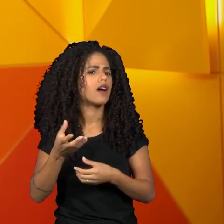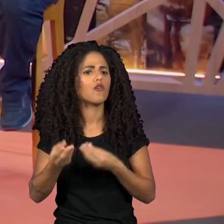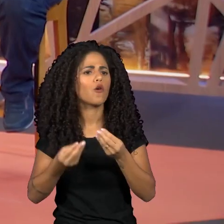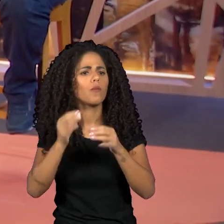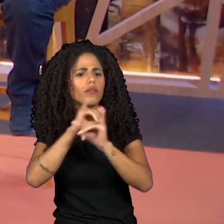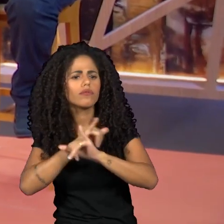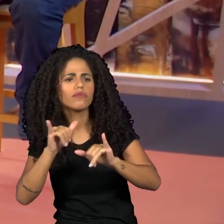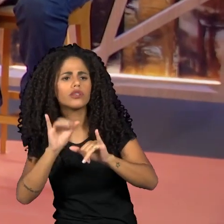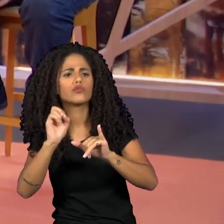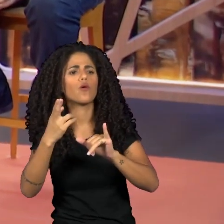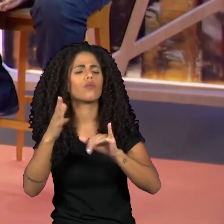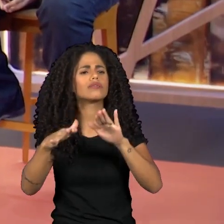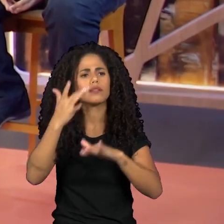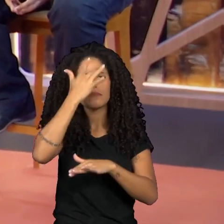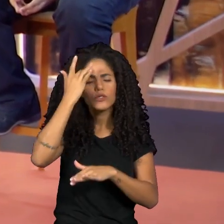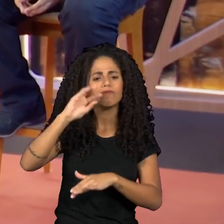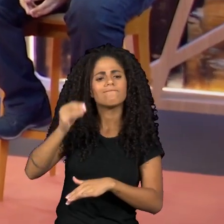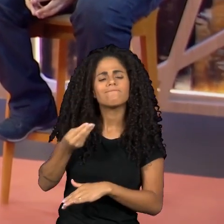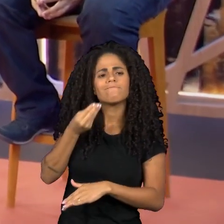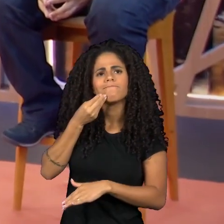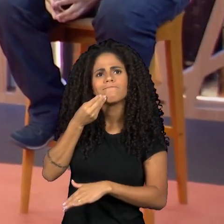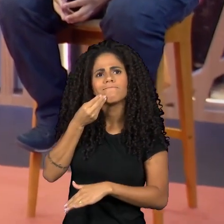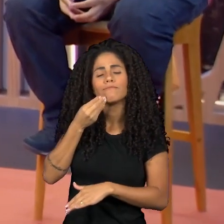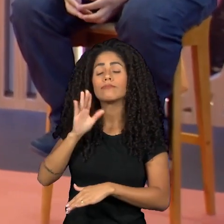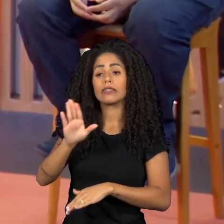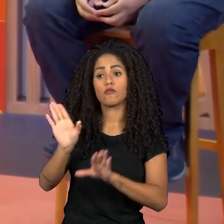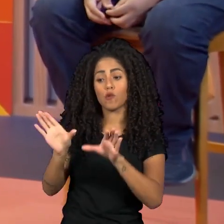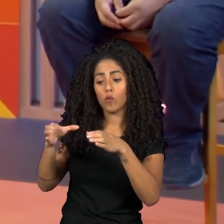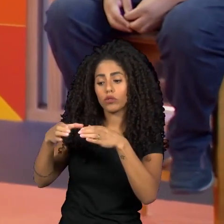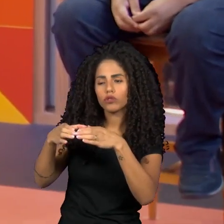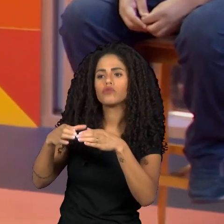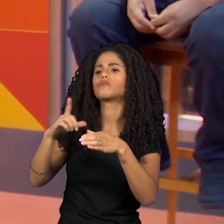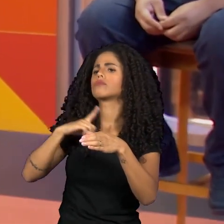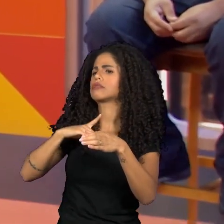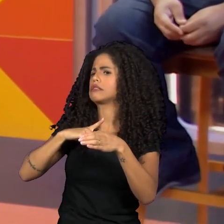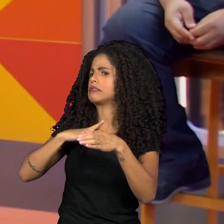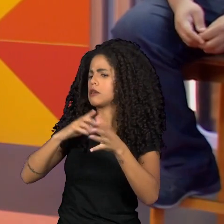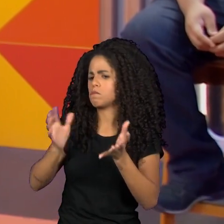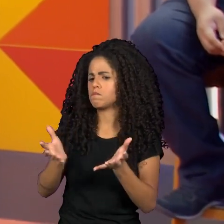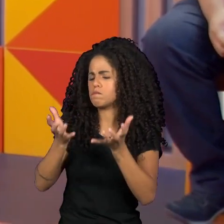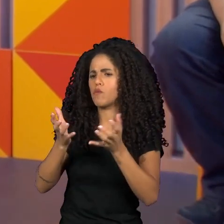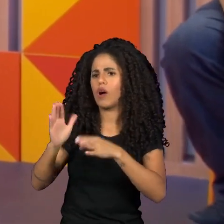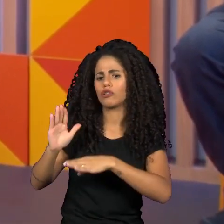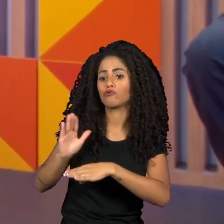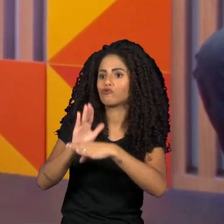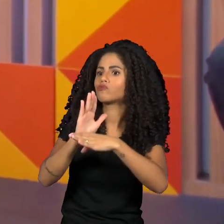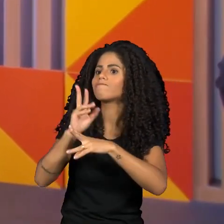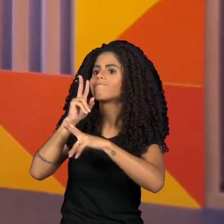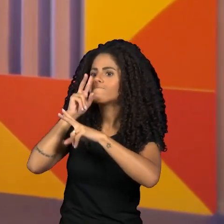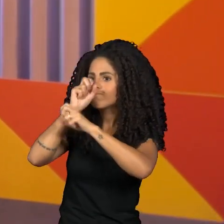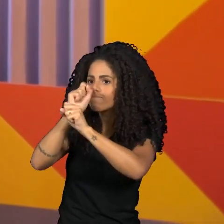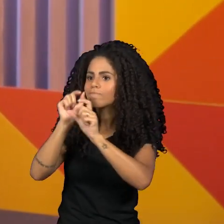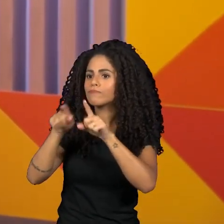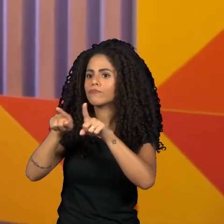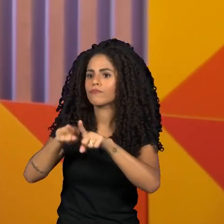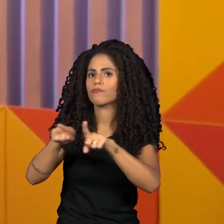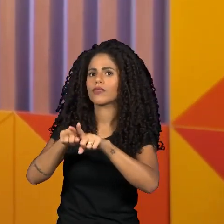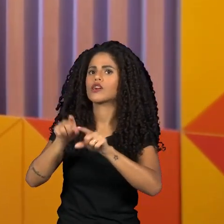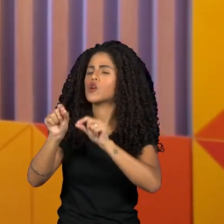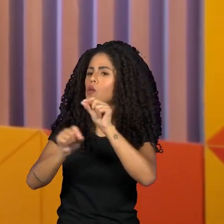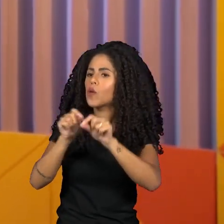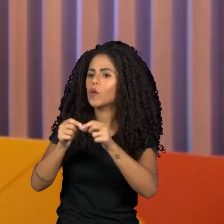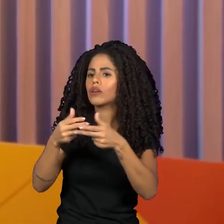avanços? Eu acho que o coletivo tem uma força muito grande de transformação, mas é importante que ele também não se sobreponha